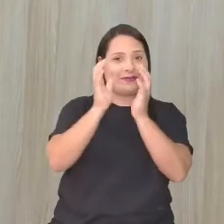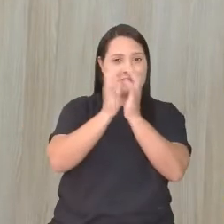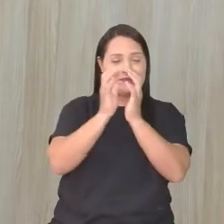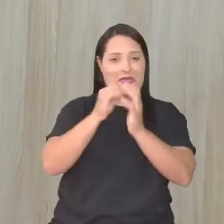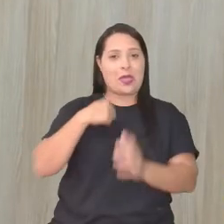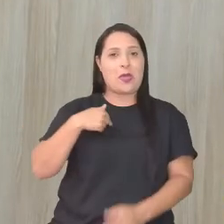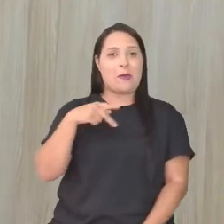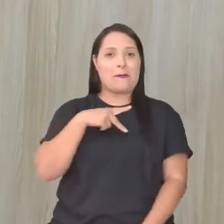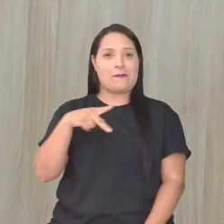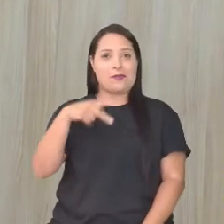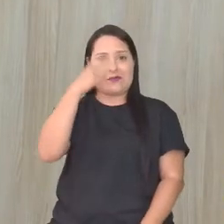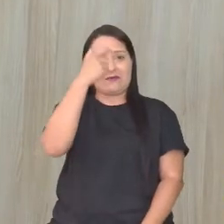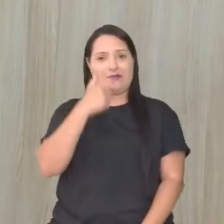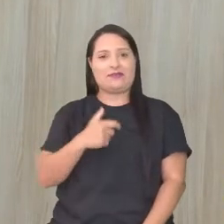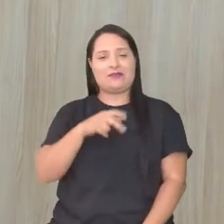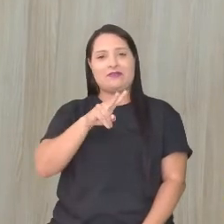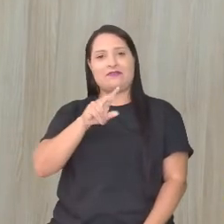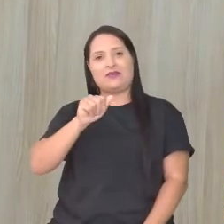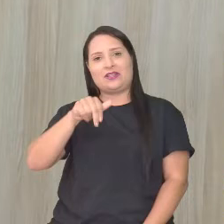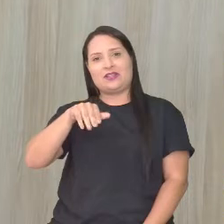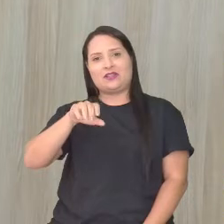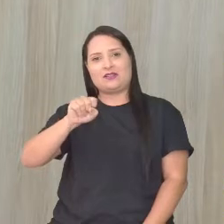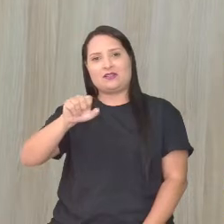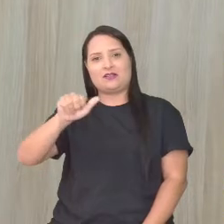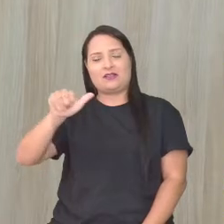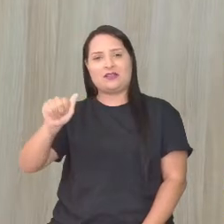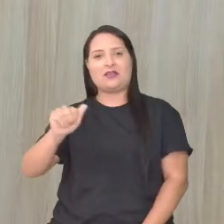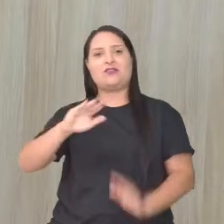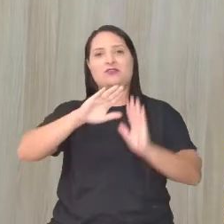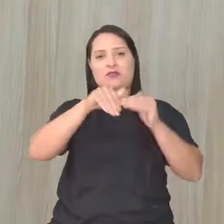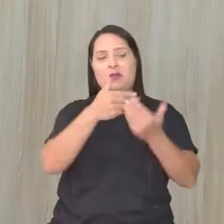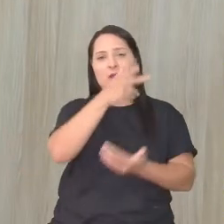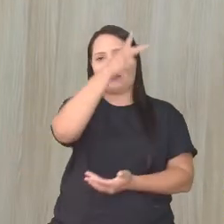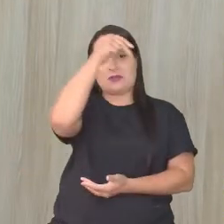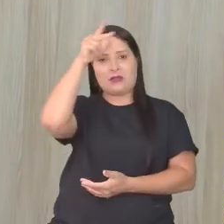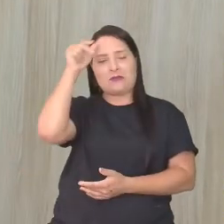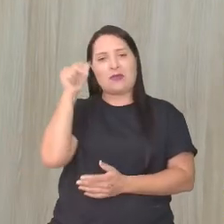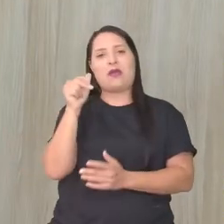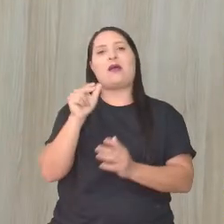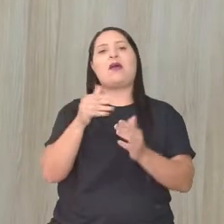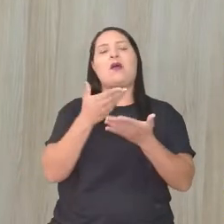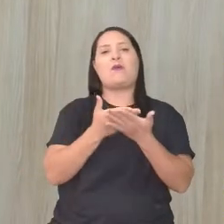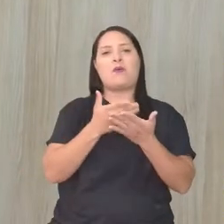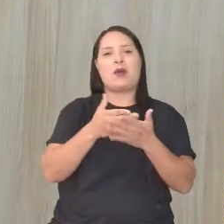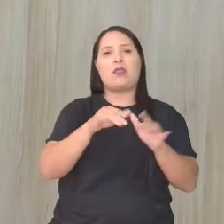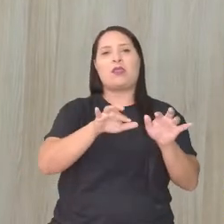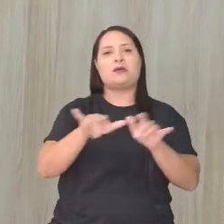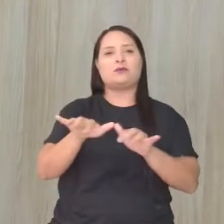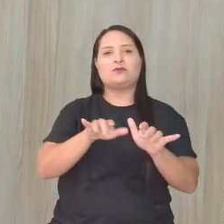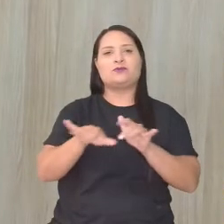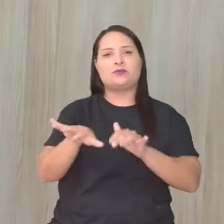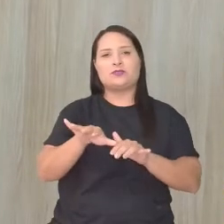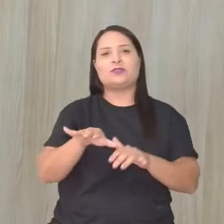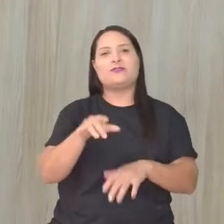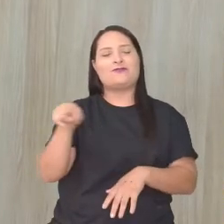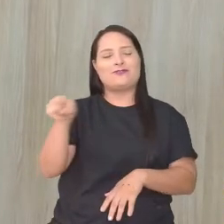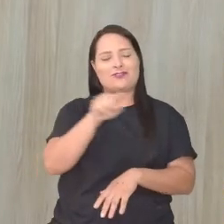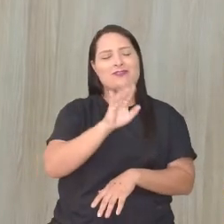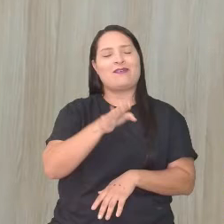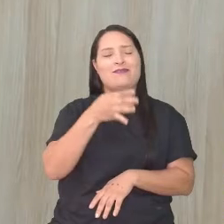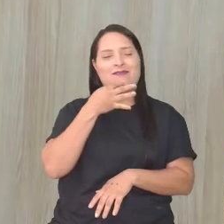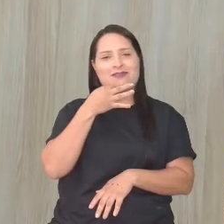sou professora Vanessa, da Escola Municipal para Aulas Digitais. Vocês já me conhecem, né? Sejam todas e